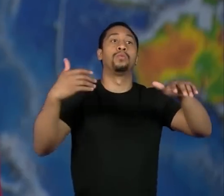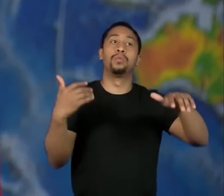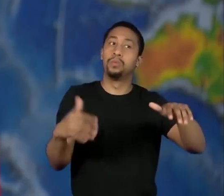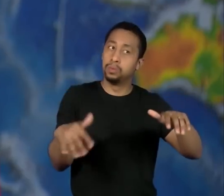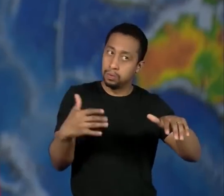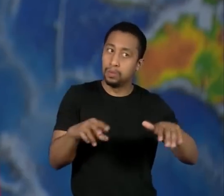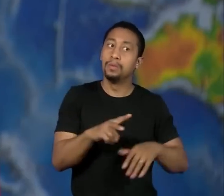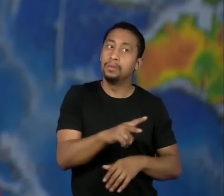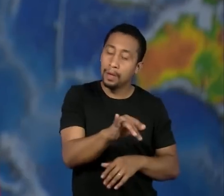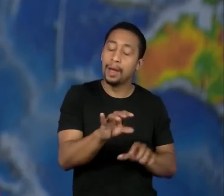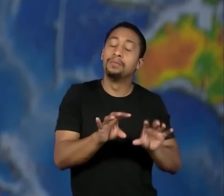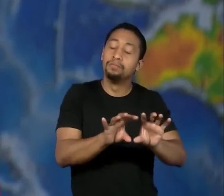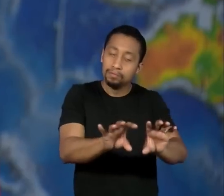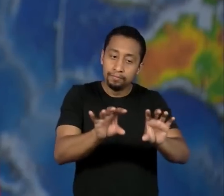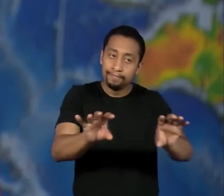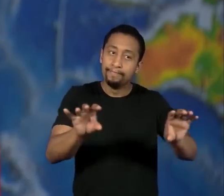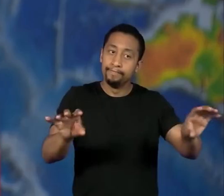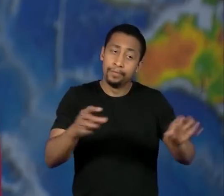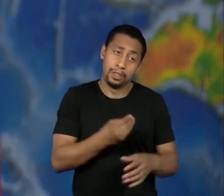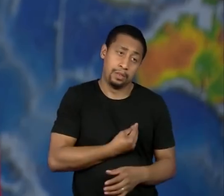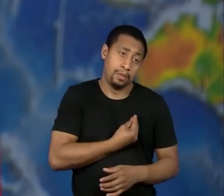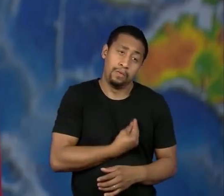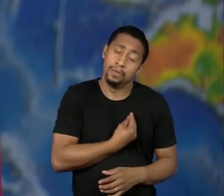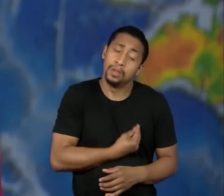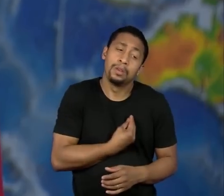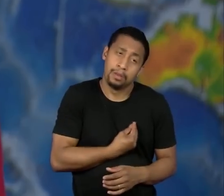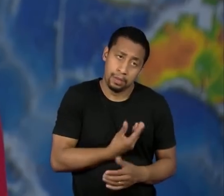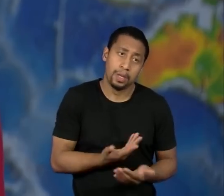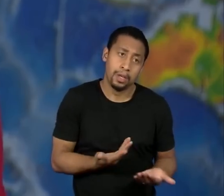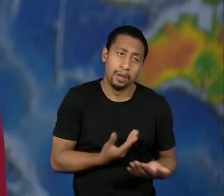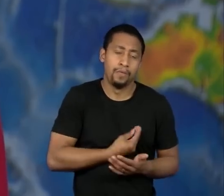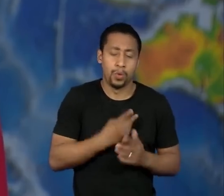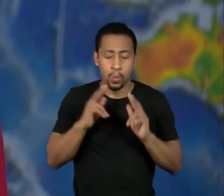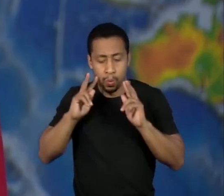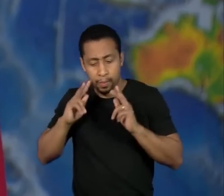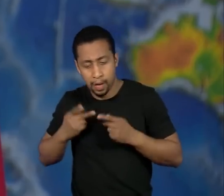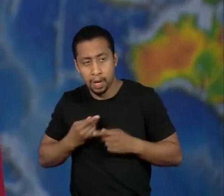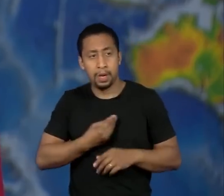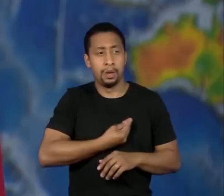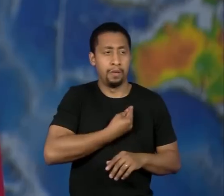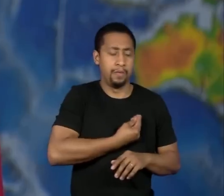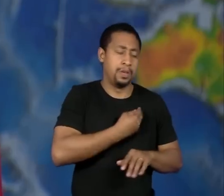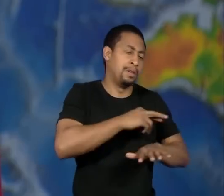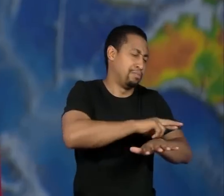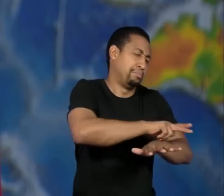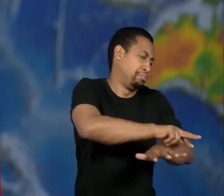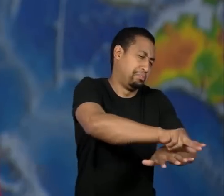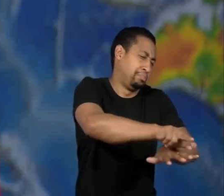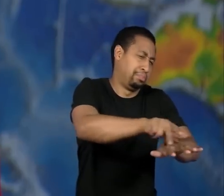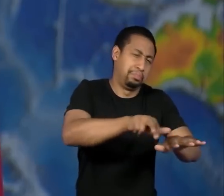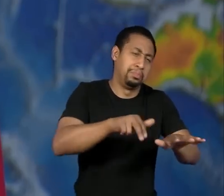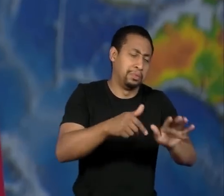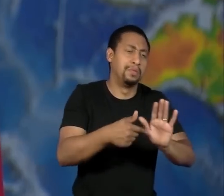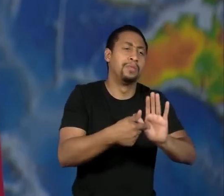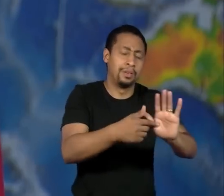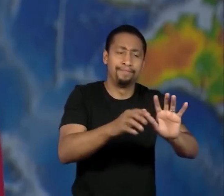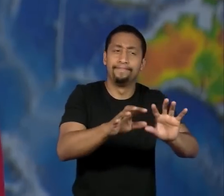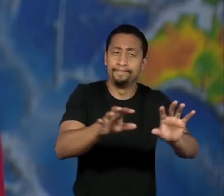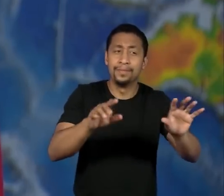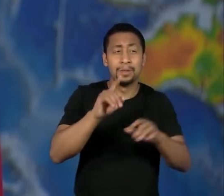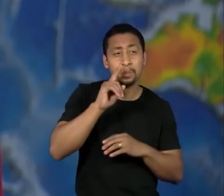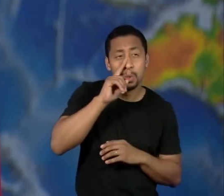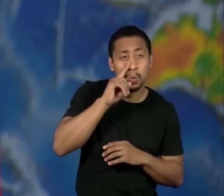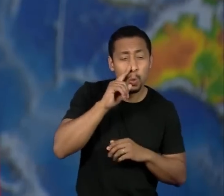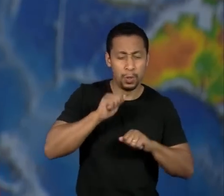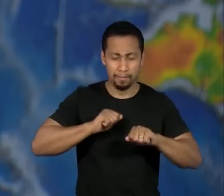também, em decorrência disso, seja nas pessoas que vão estar lá, que vão estar submetidas a um risco